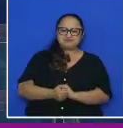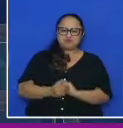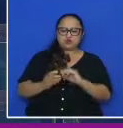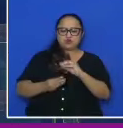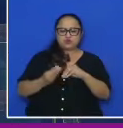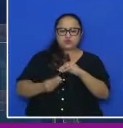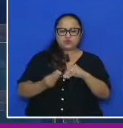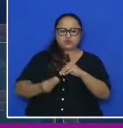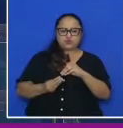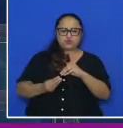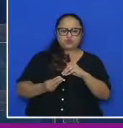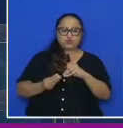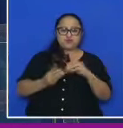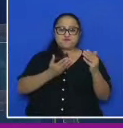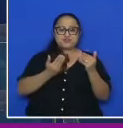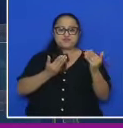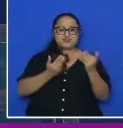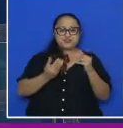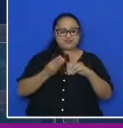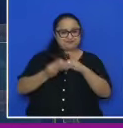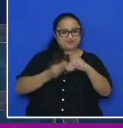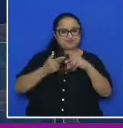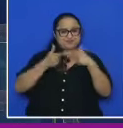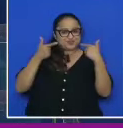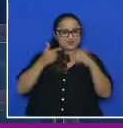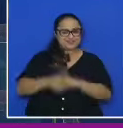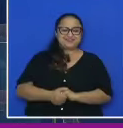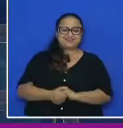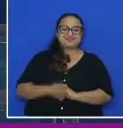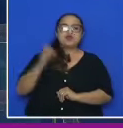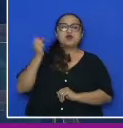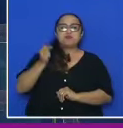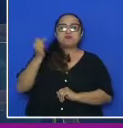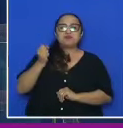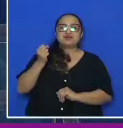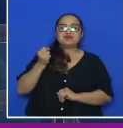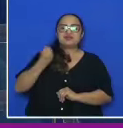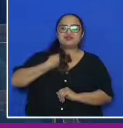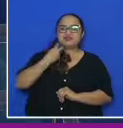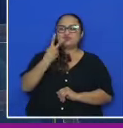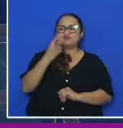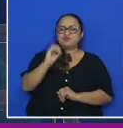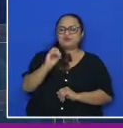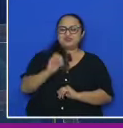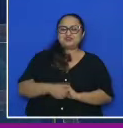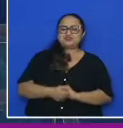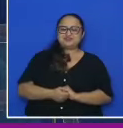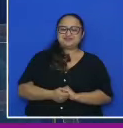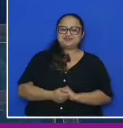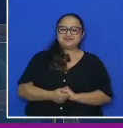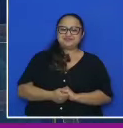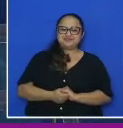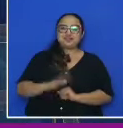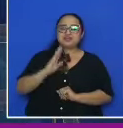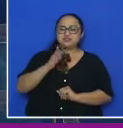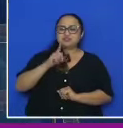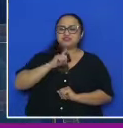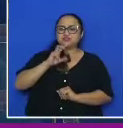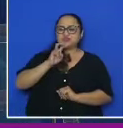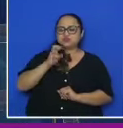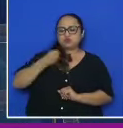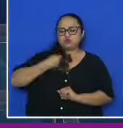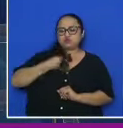globo girando, você chamando. A sorte chegando. Bola branca, número 20. Branca 20. Foram sorteados